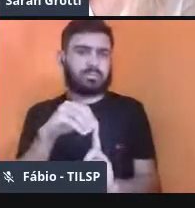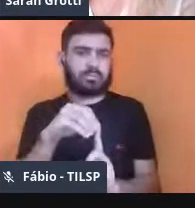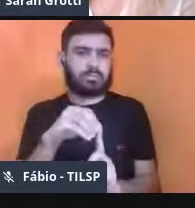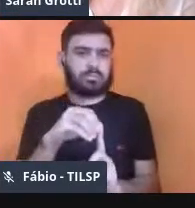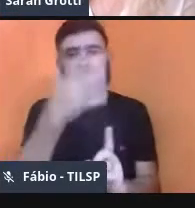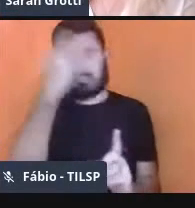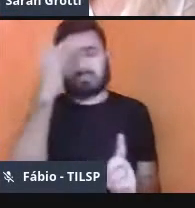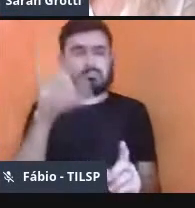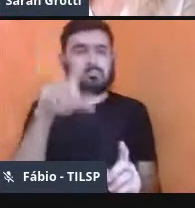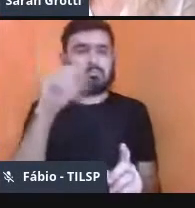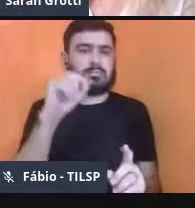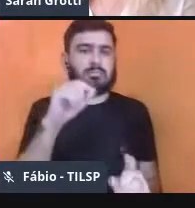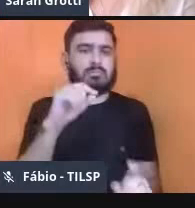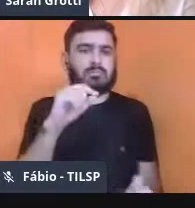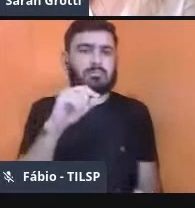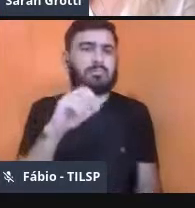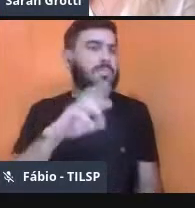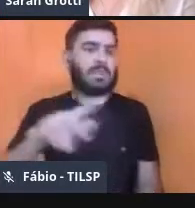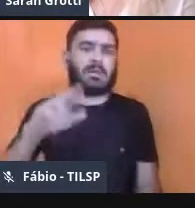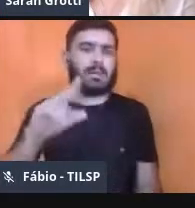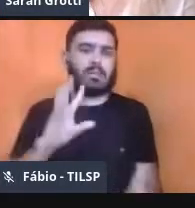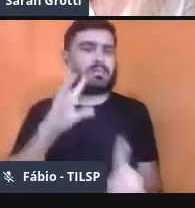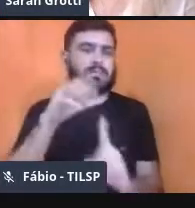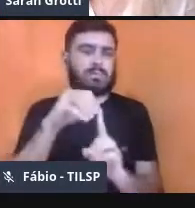é o objetivo do vegetarianismo.